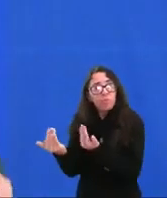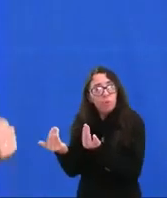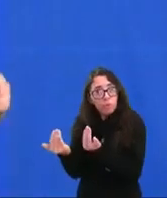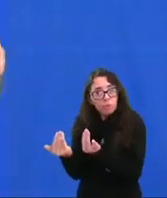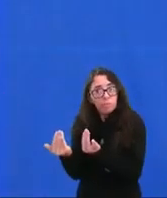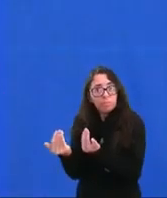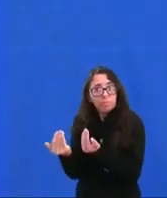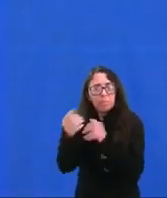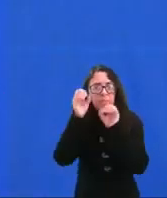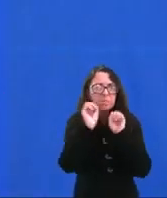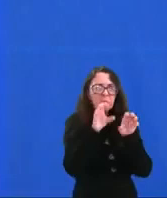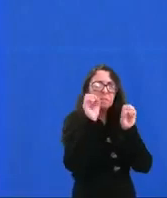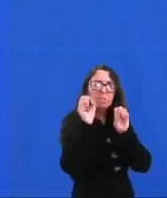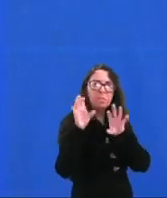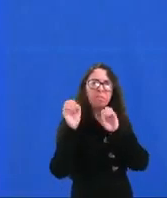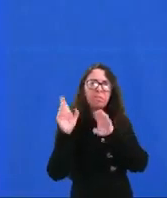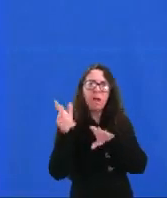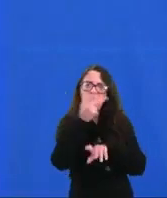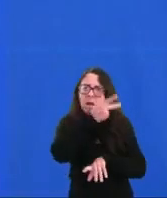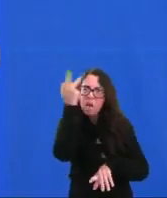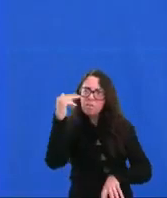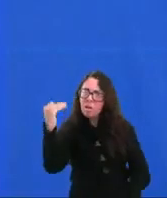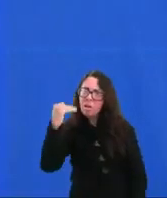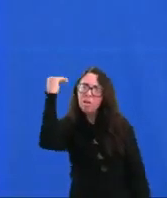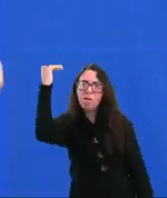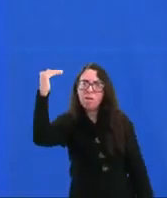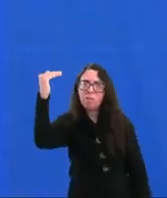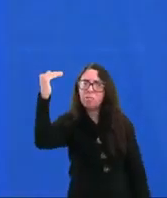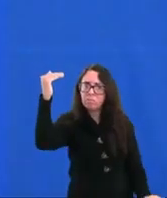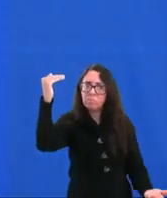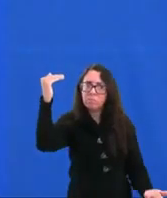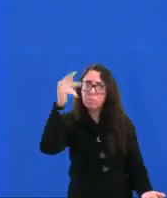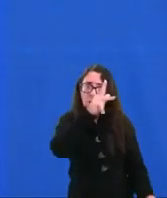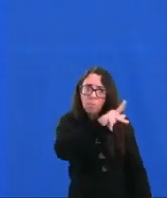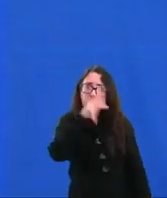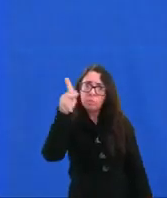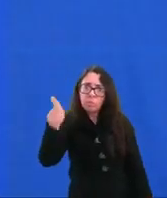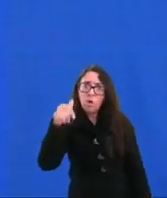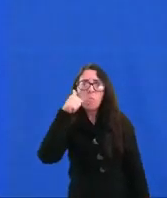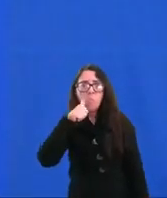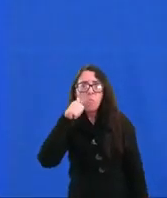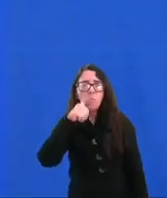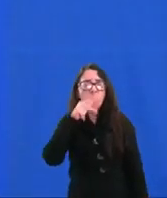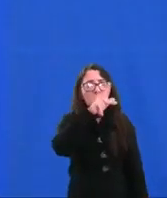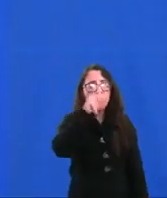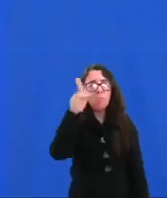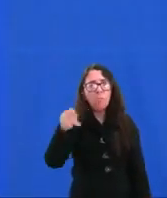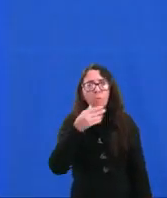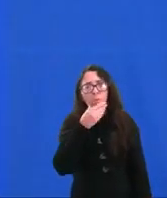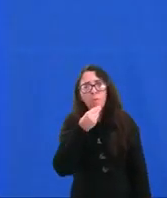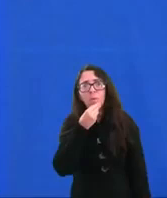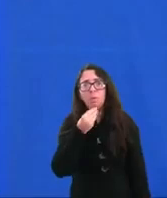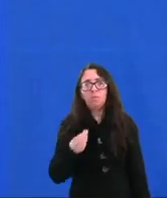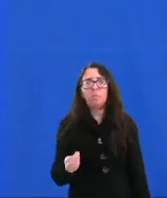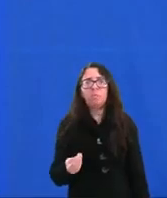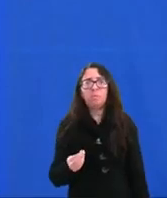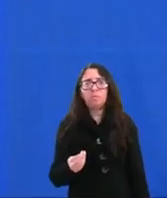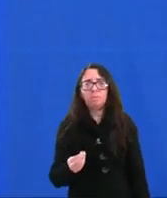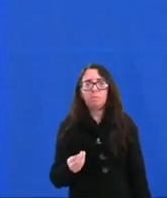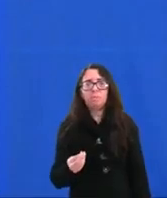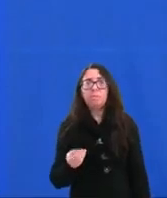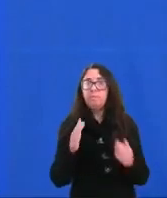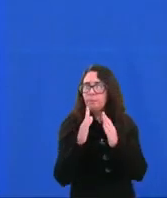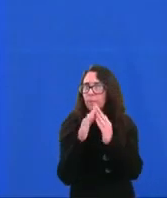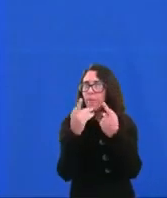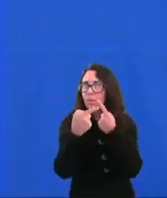5A. A frequência à igreja é importante para mostrar nosso apoio à organização. Não, desculpa,